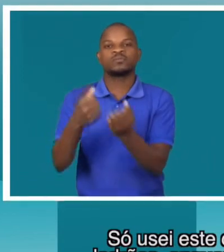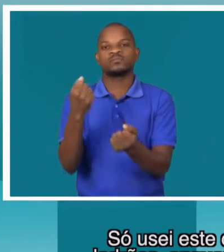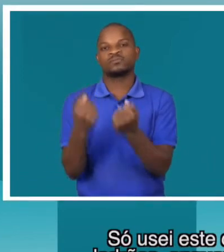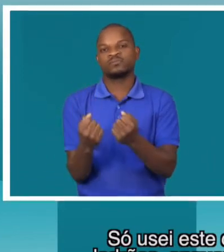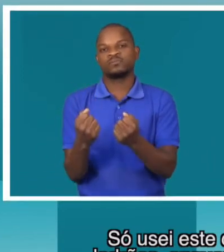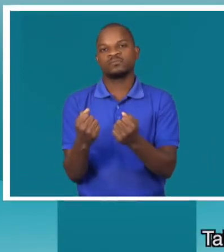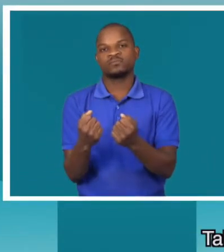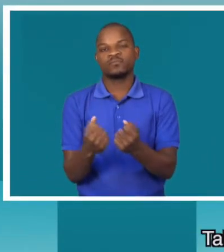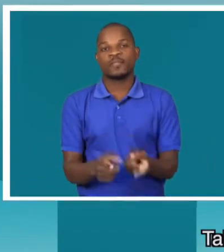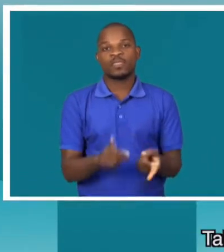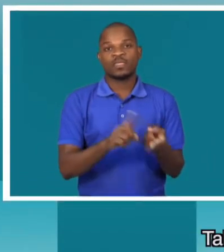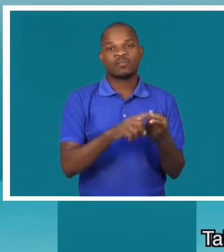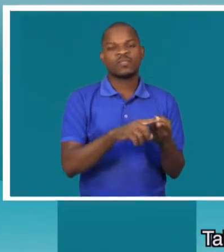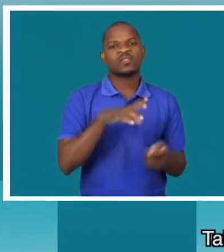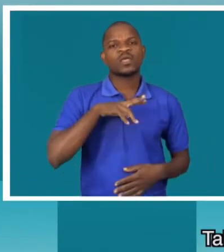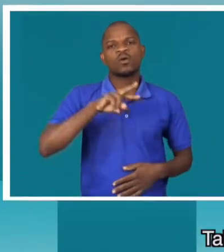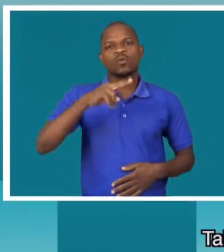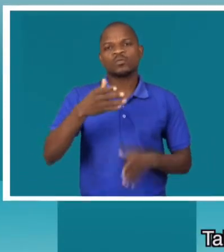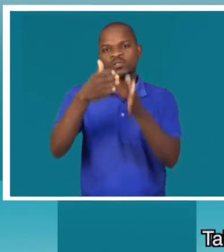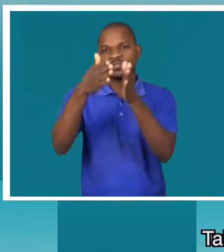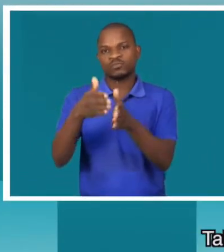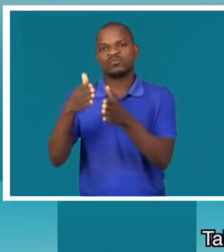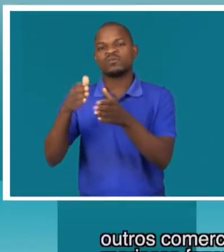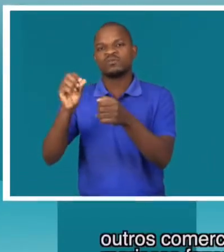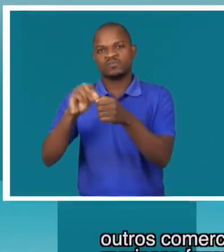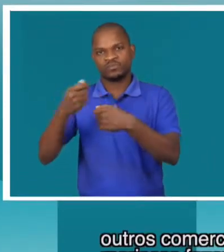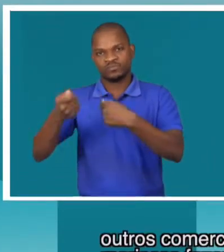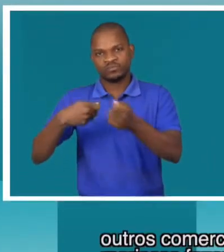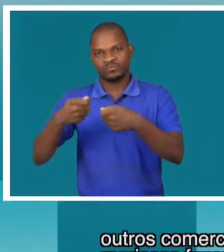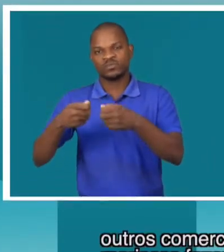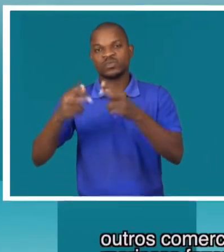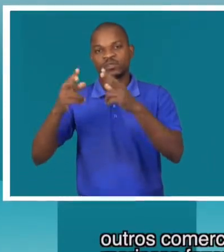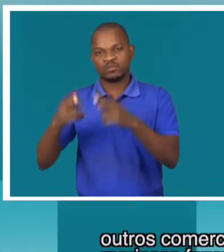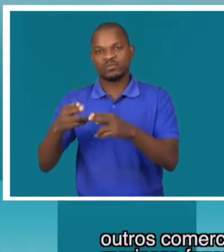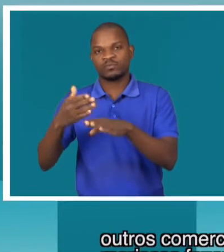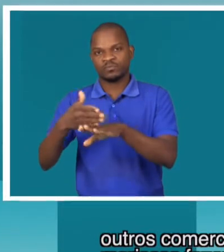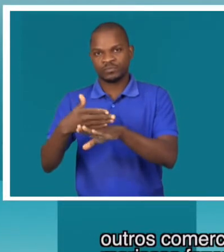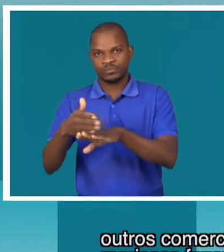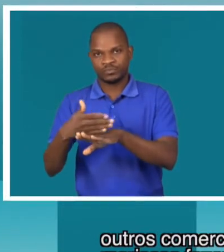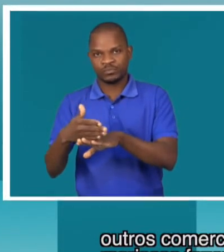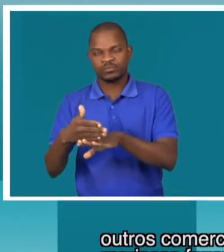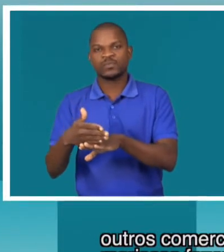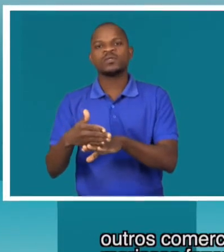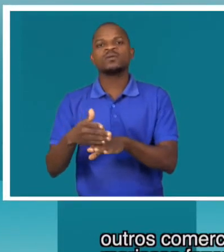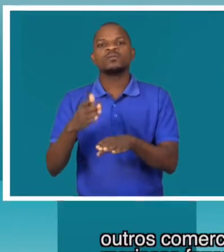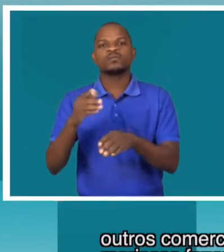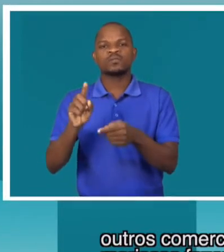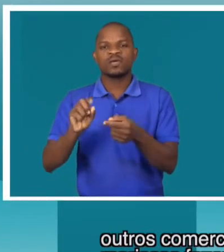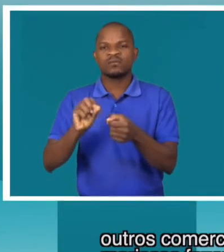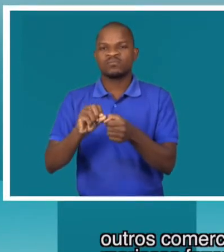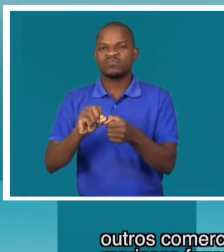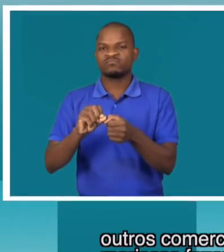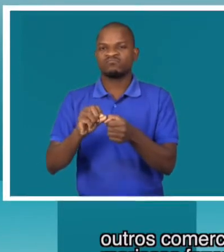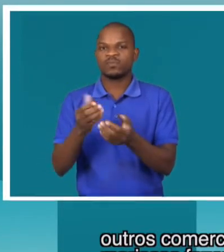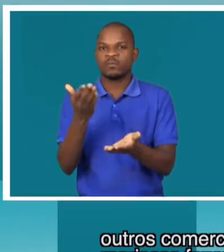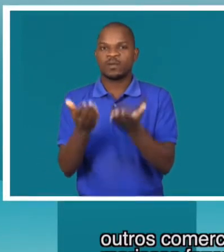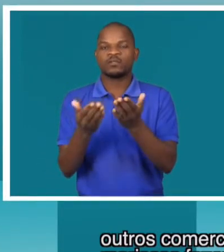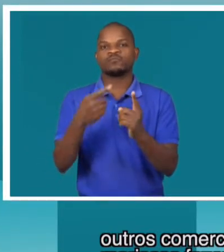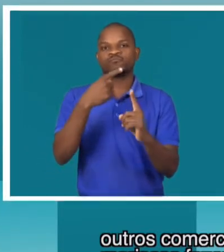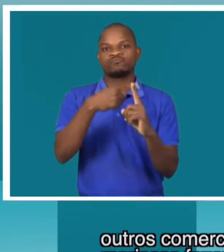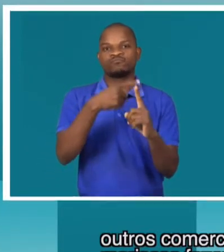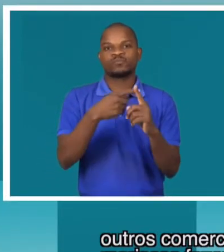Tiraram o meu carro. Tal como Dona Suzana, outros comerciantes que se dedicam à venda de mariscos fazem